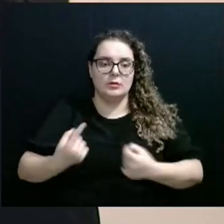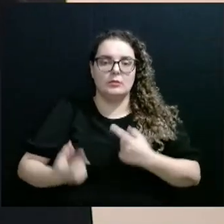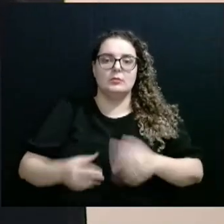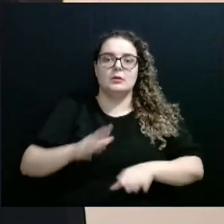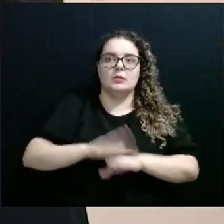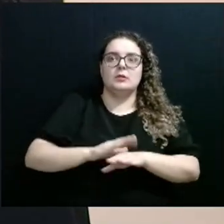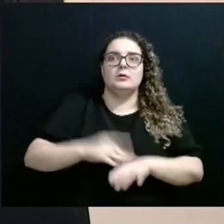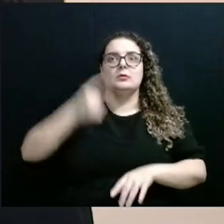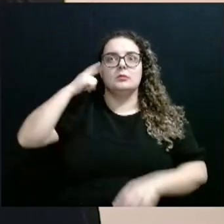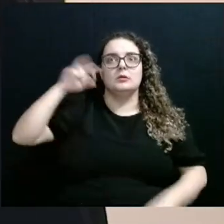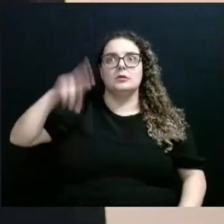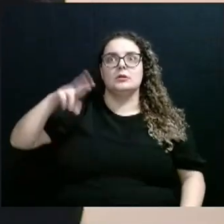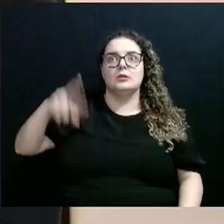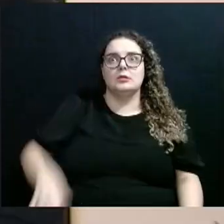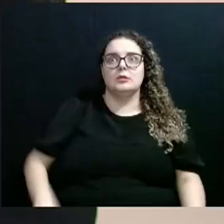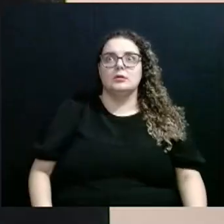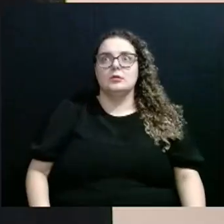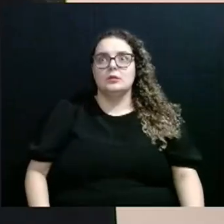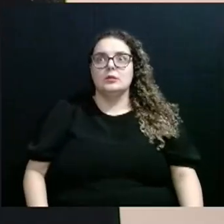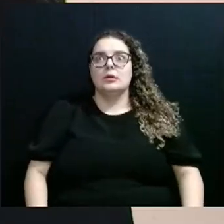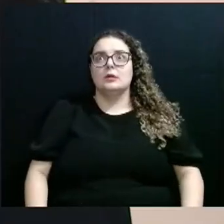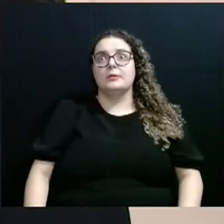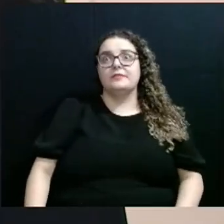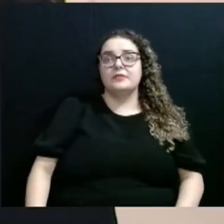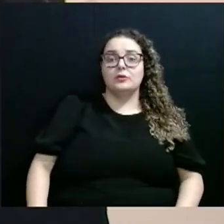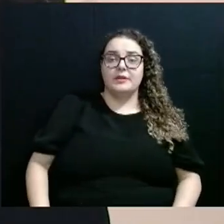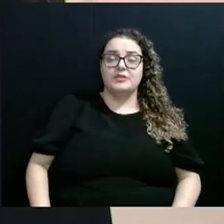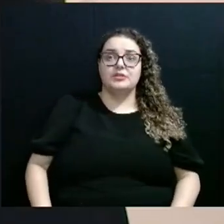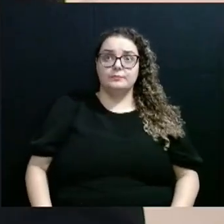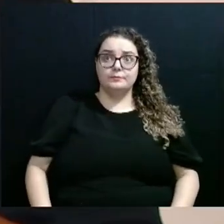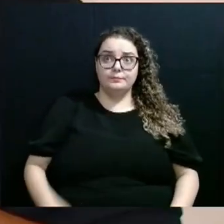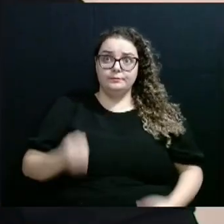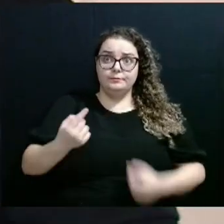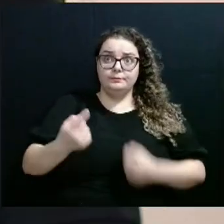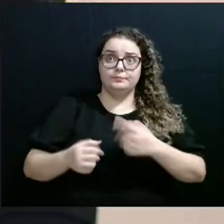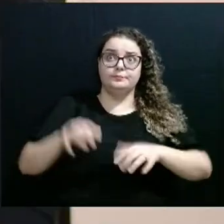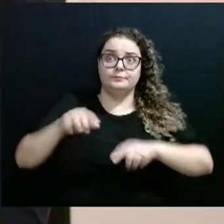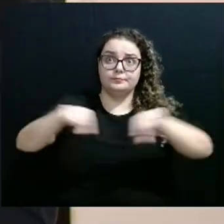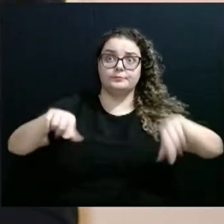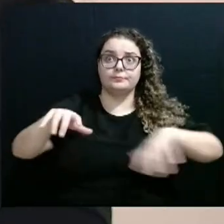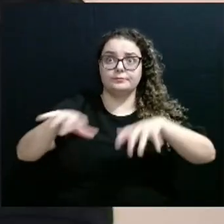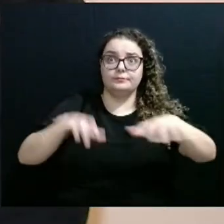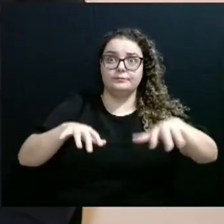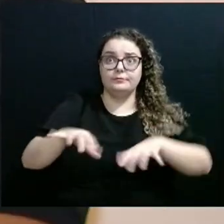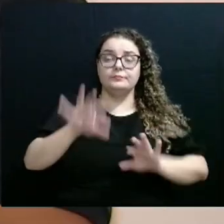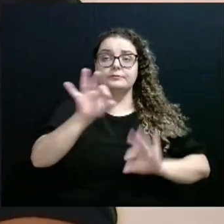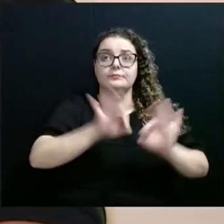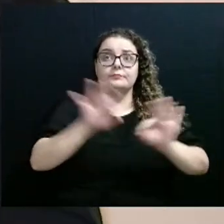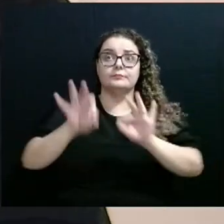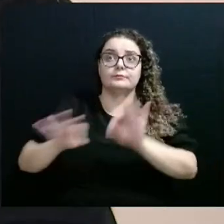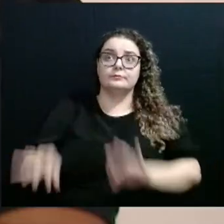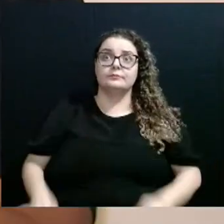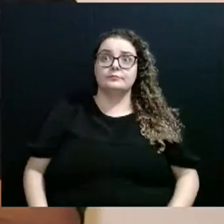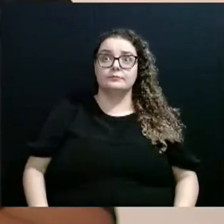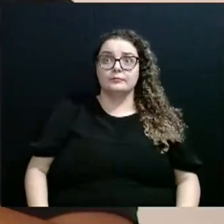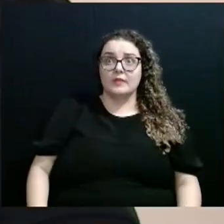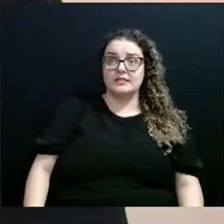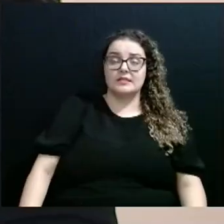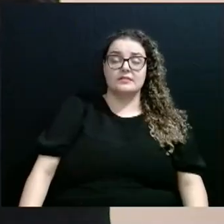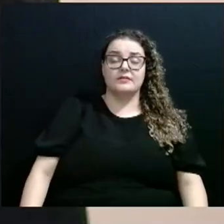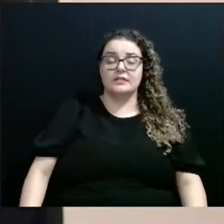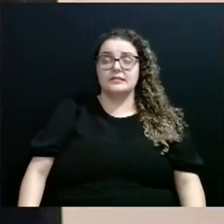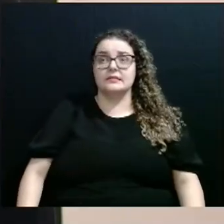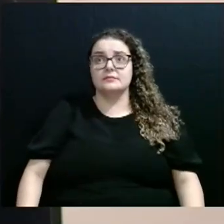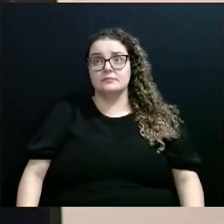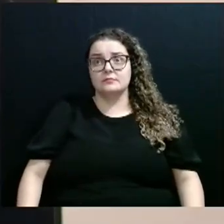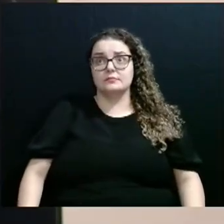onde eles vão ter que montar, a gente monta algumas maquetes com eles vão ter que organizar ali, então, tem esse ambiente, o ambiente está em